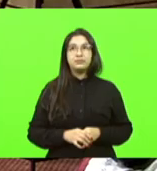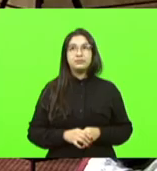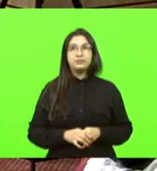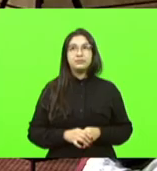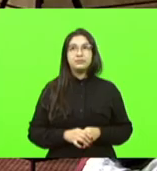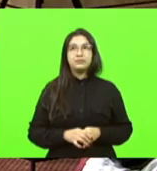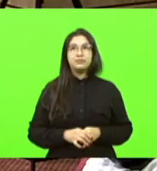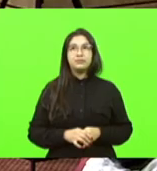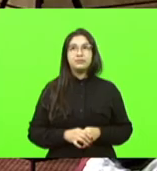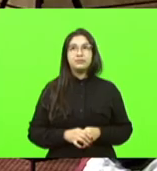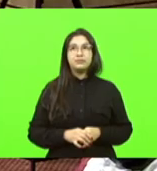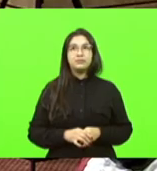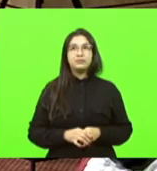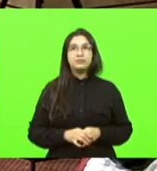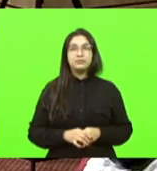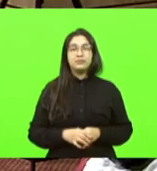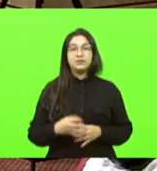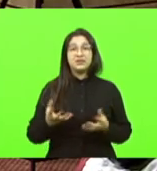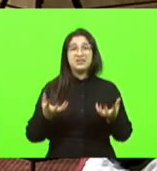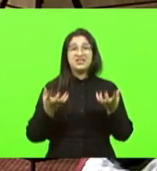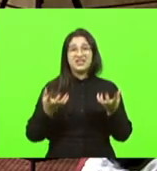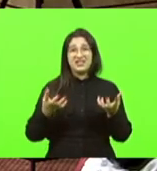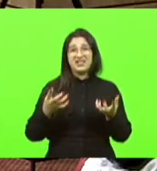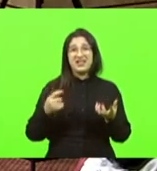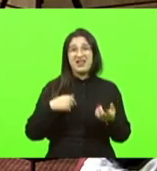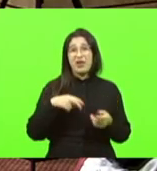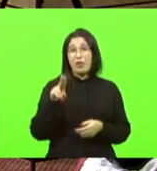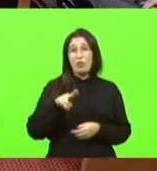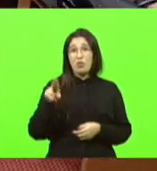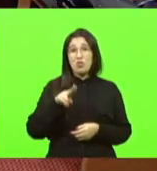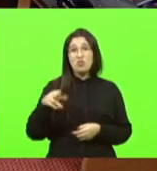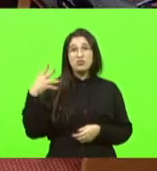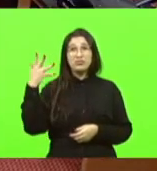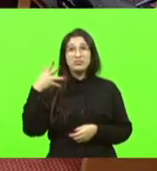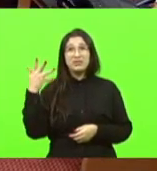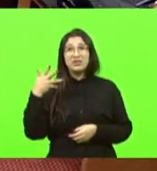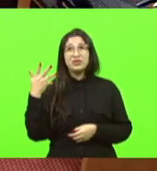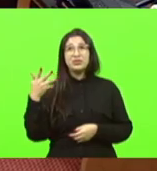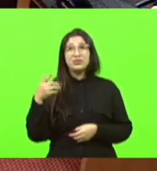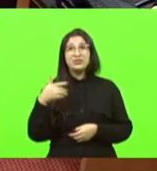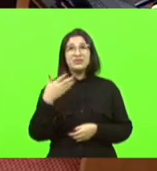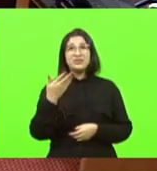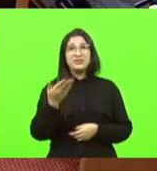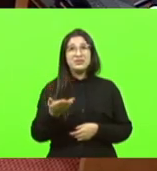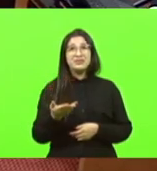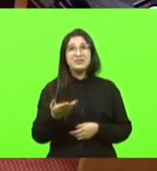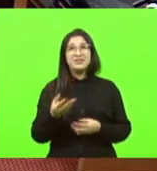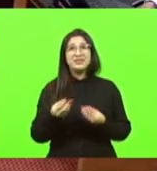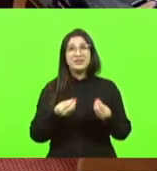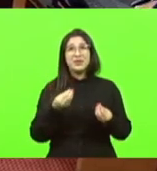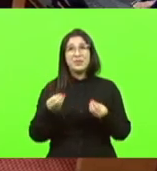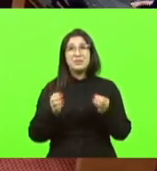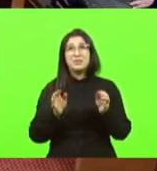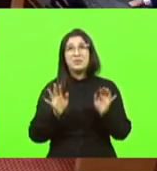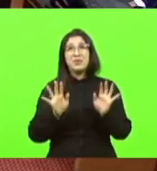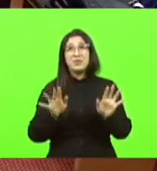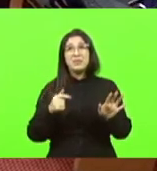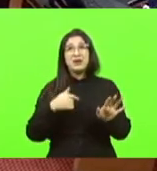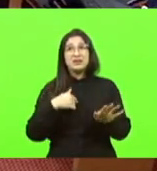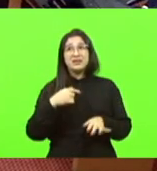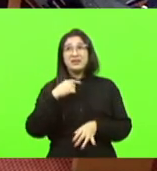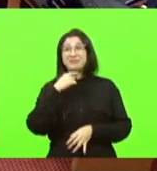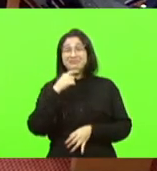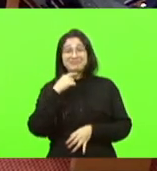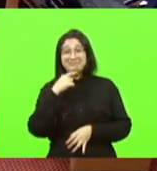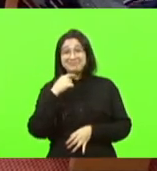tá querendo atuar sobre o meu pensamento já vou ter um resultado muito competente mas ainda não chegou nesse